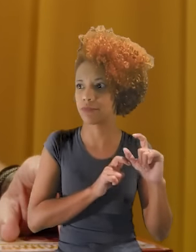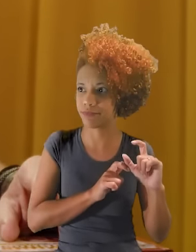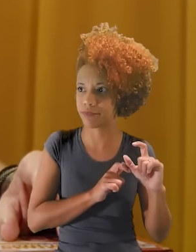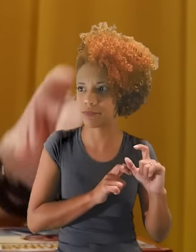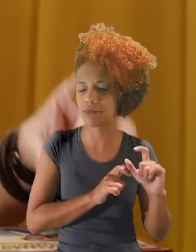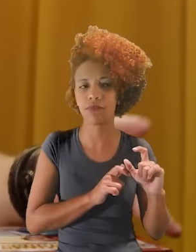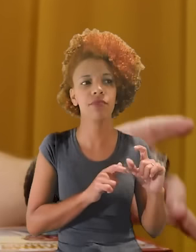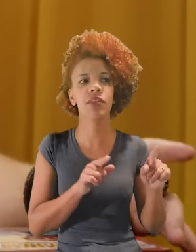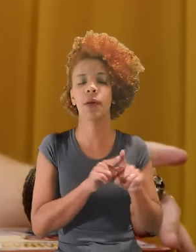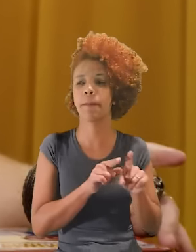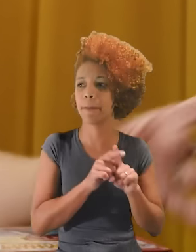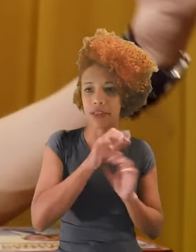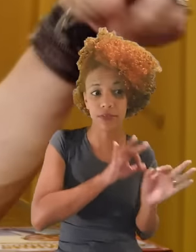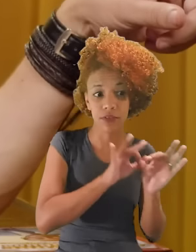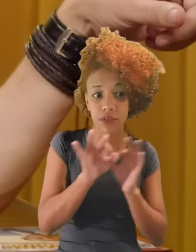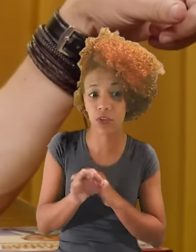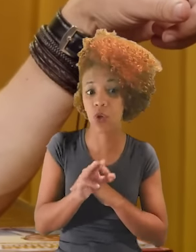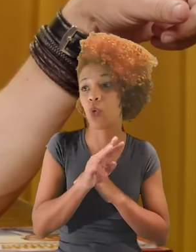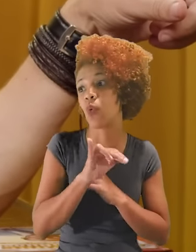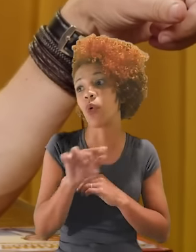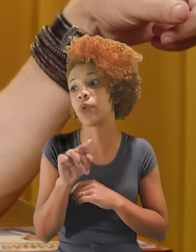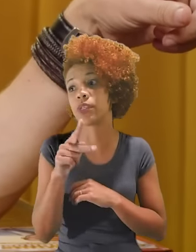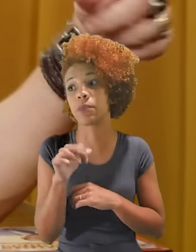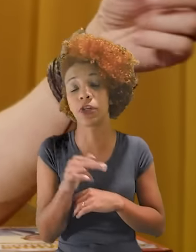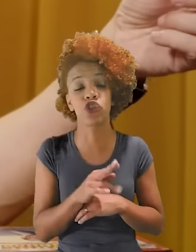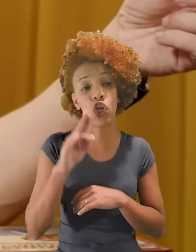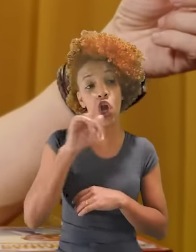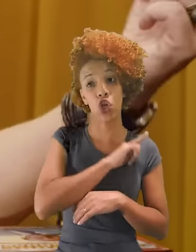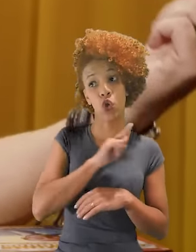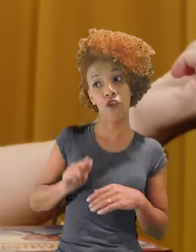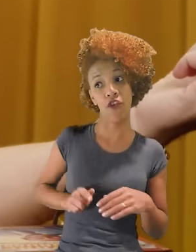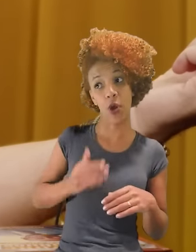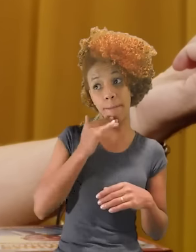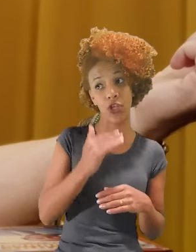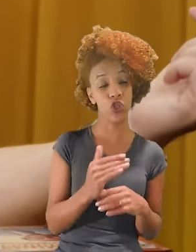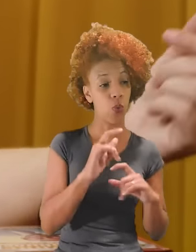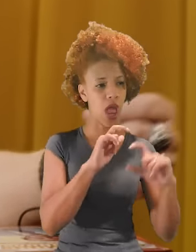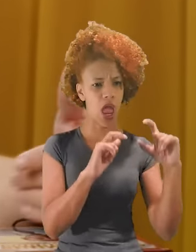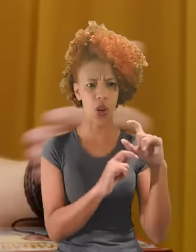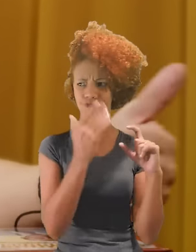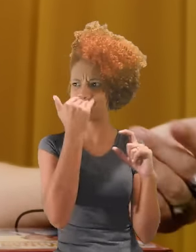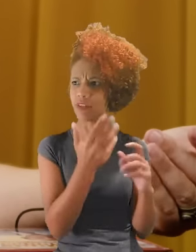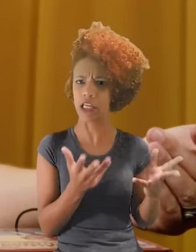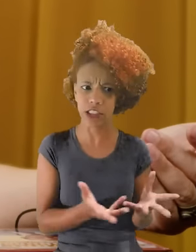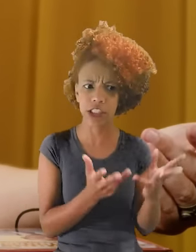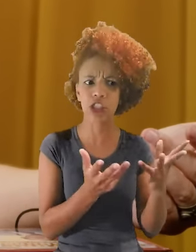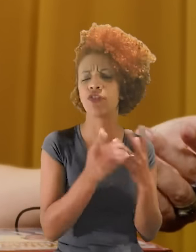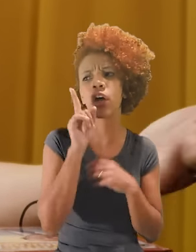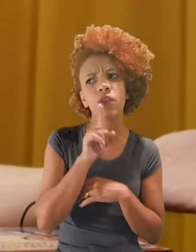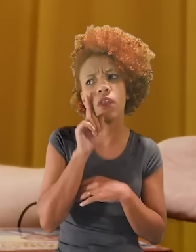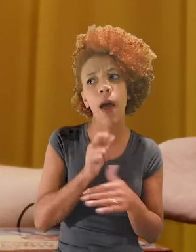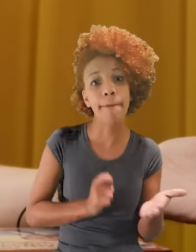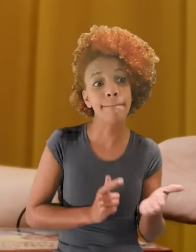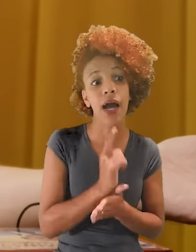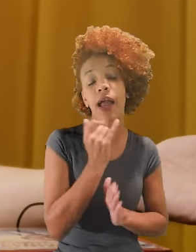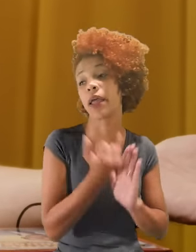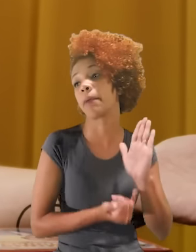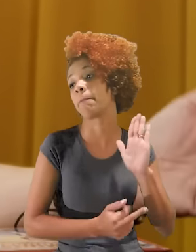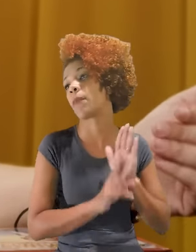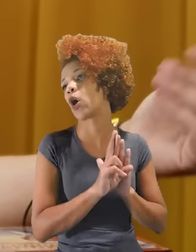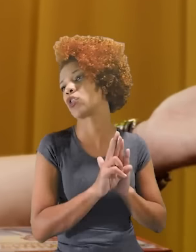Maurício, você tem uma ideia, chamava-se New Spirit, encomendado pelo governo, que foi um sucesso. Era um desenho, cara, incentivando o americano a pagar